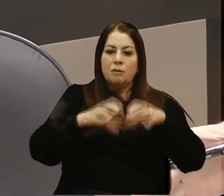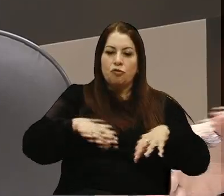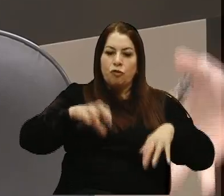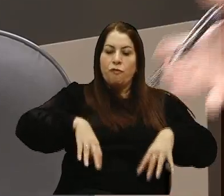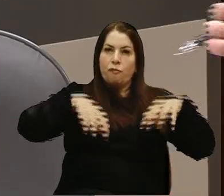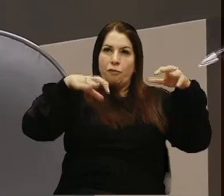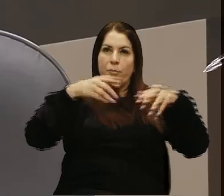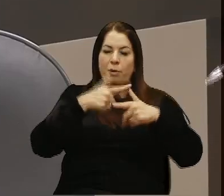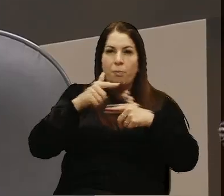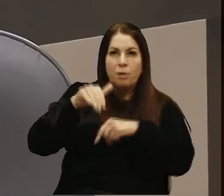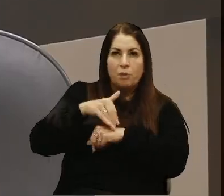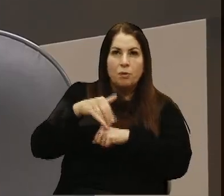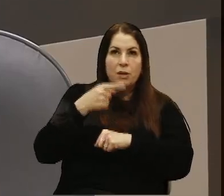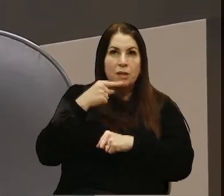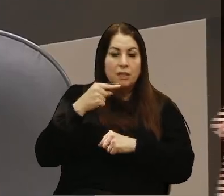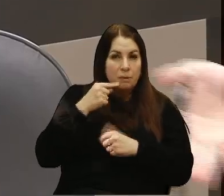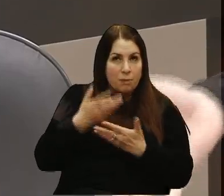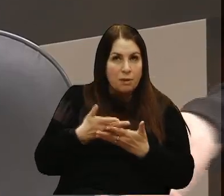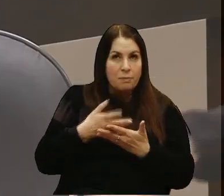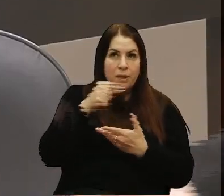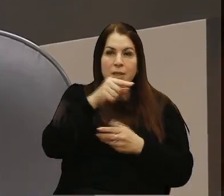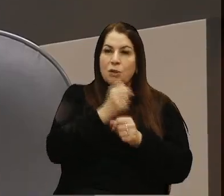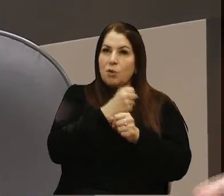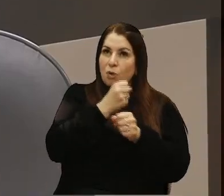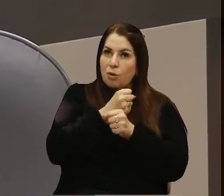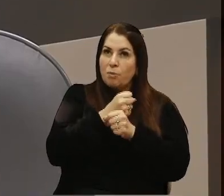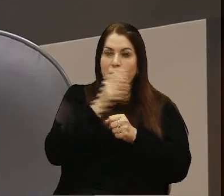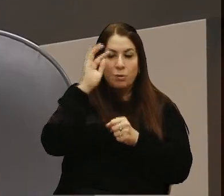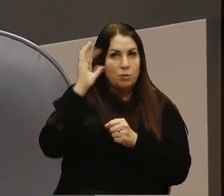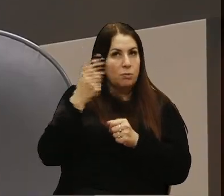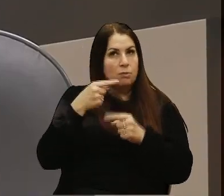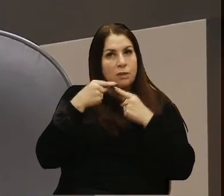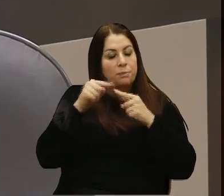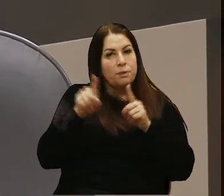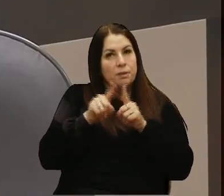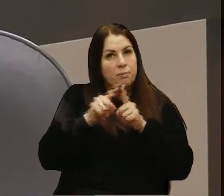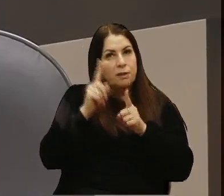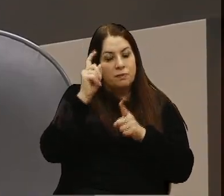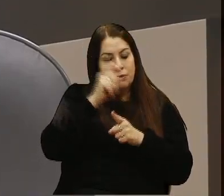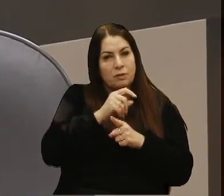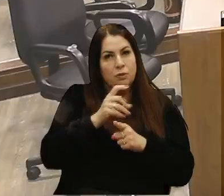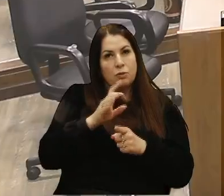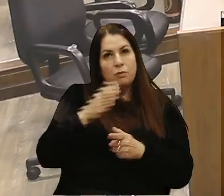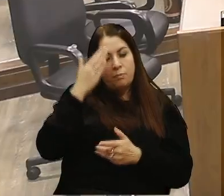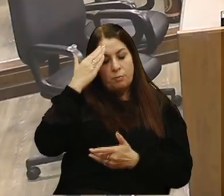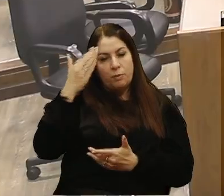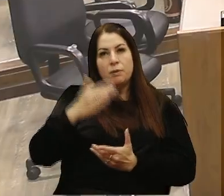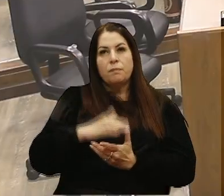problema na rua, as pessoas reclamam. Mas se bota a obra para trazer solução, reclamo também, fica difícil. Seria isso. Muito obrigado.